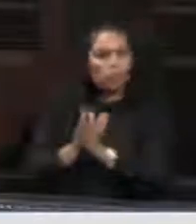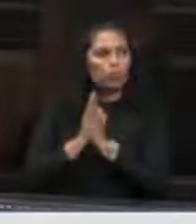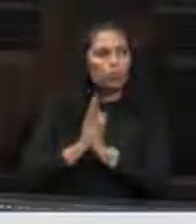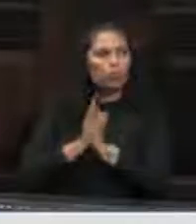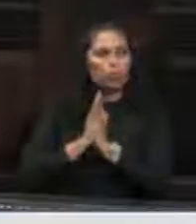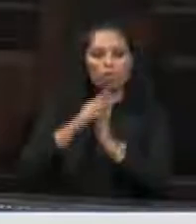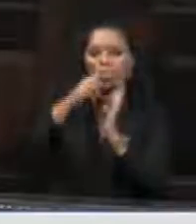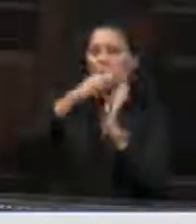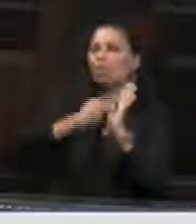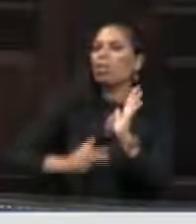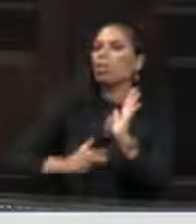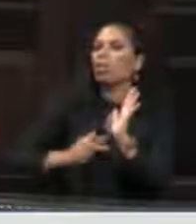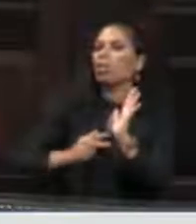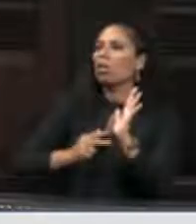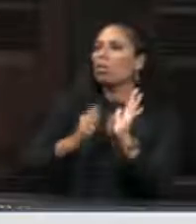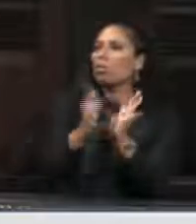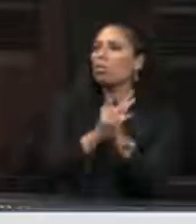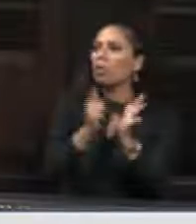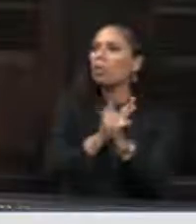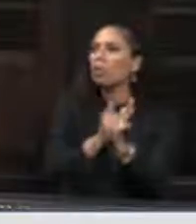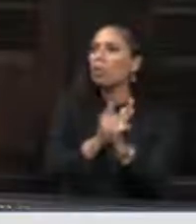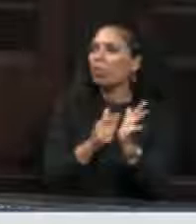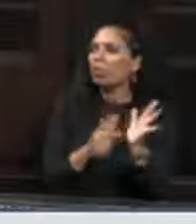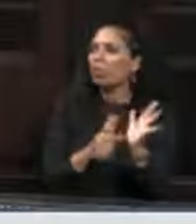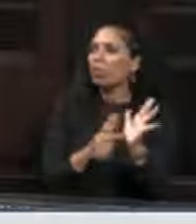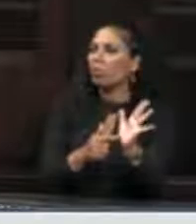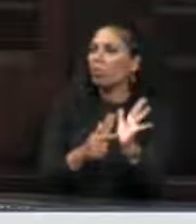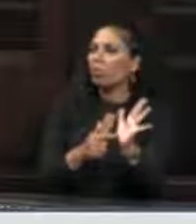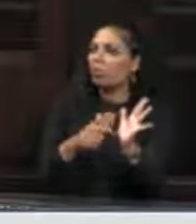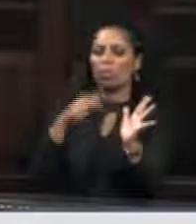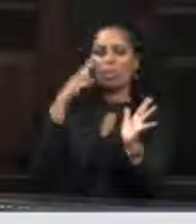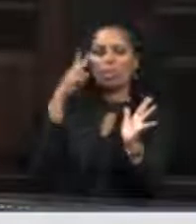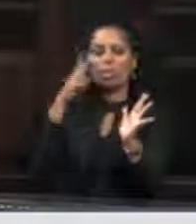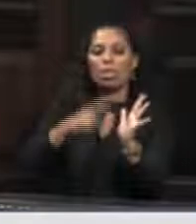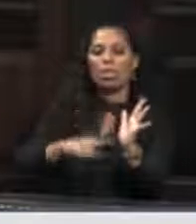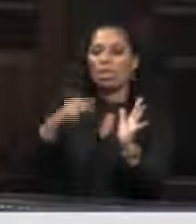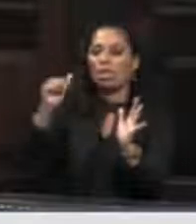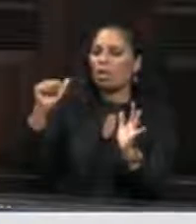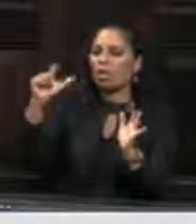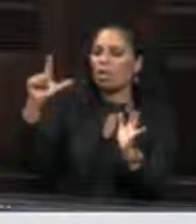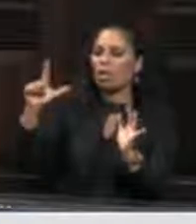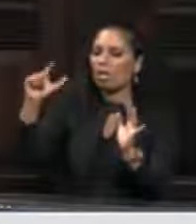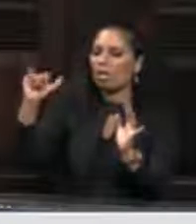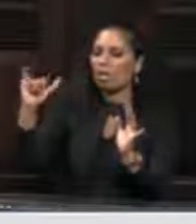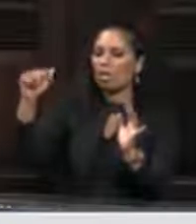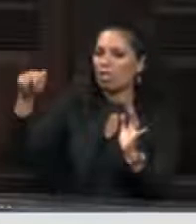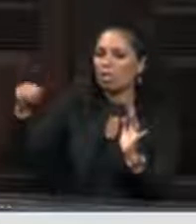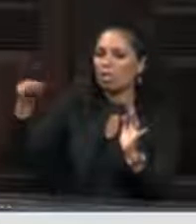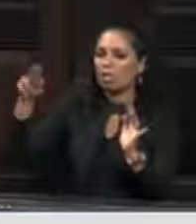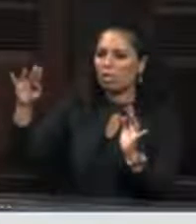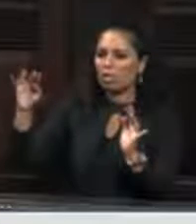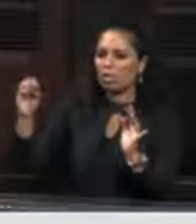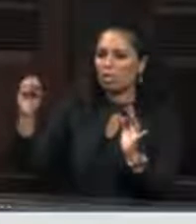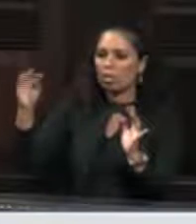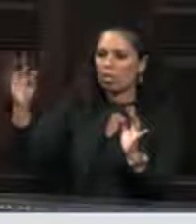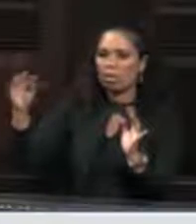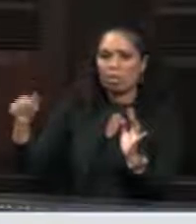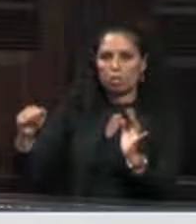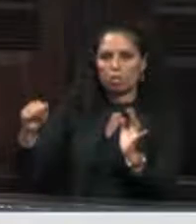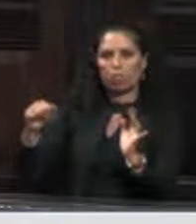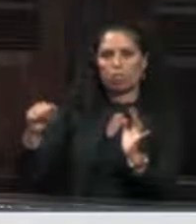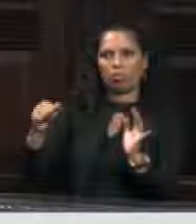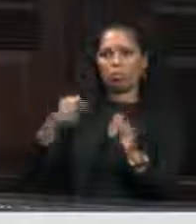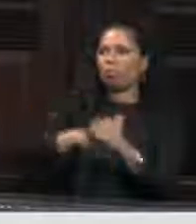uma olhada exatamente na lista das profissionais, dos profissionais que estão listados